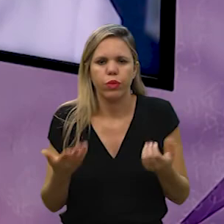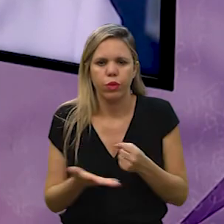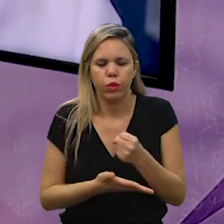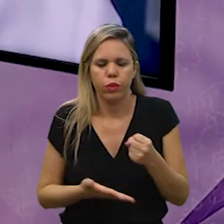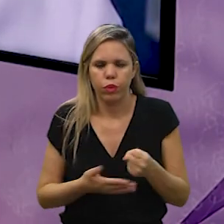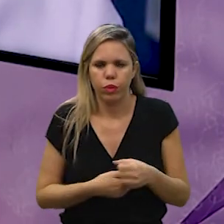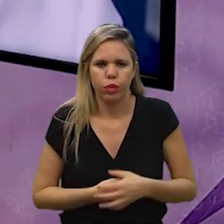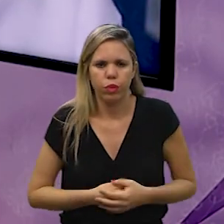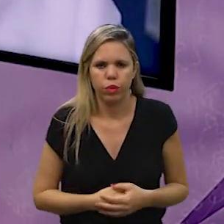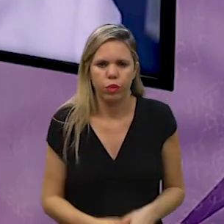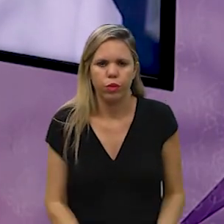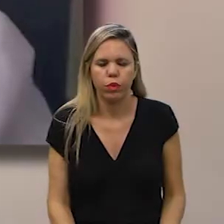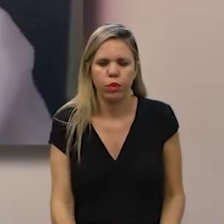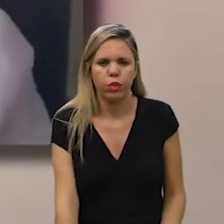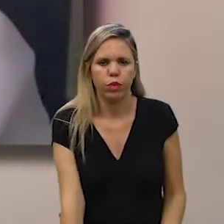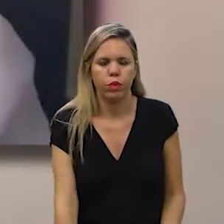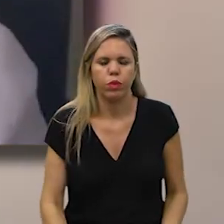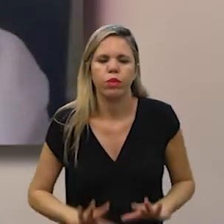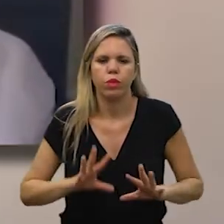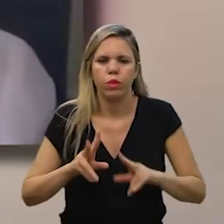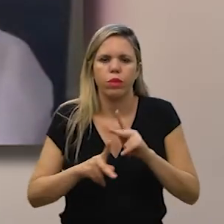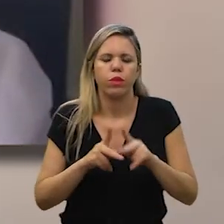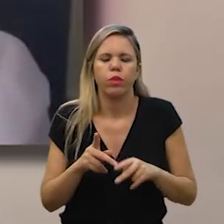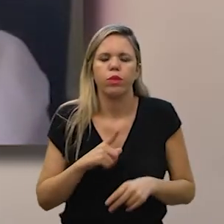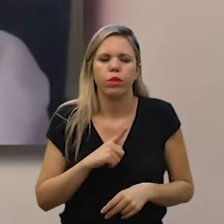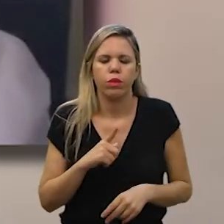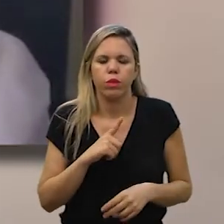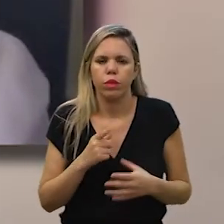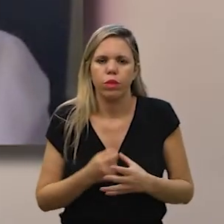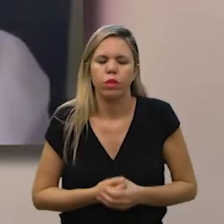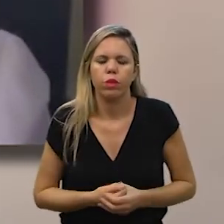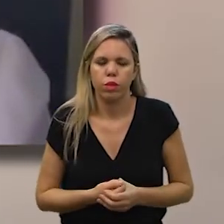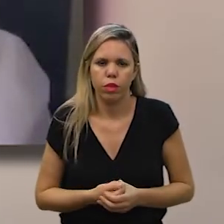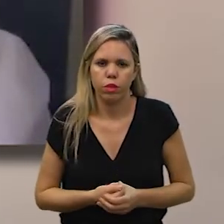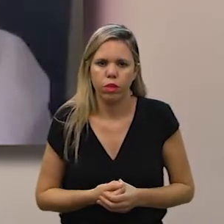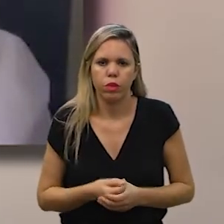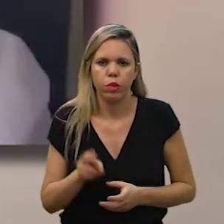O básico, doutor? Todo mundo tem que